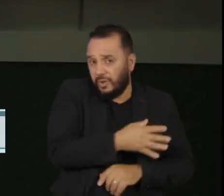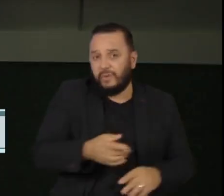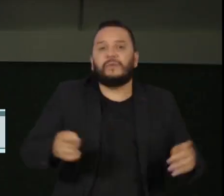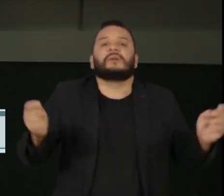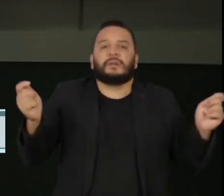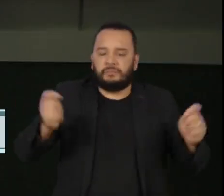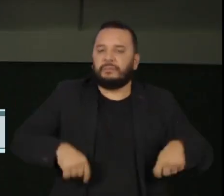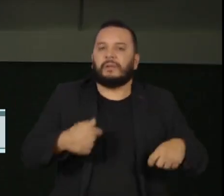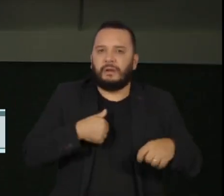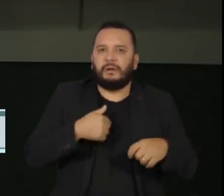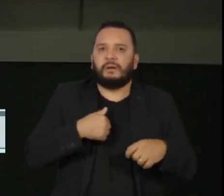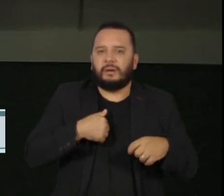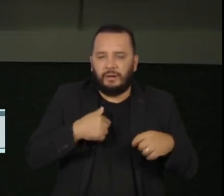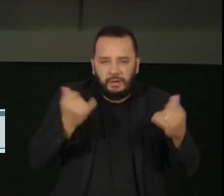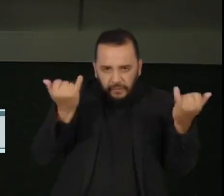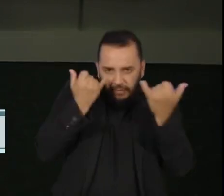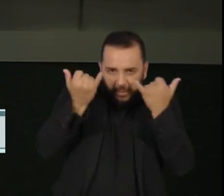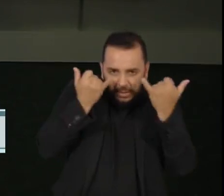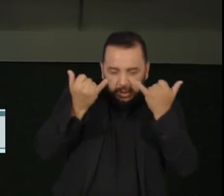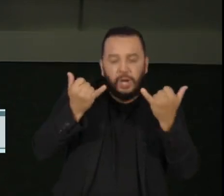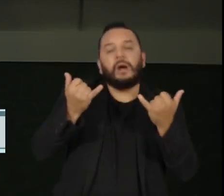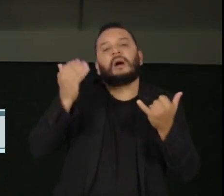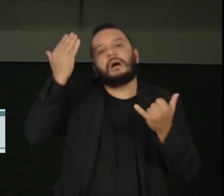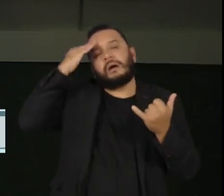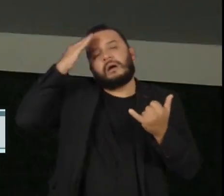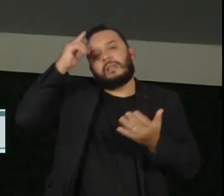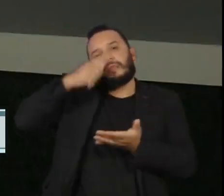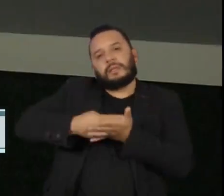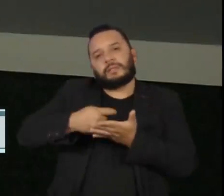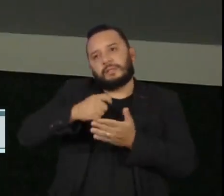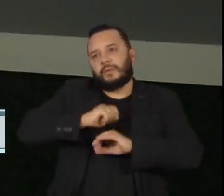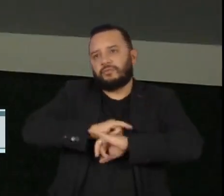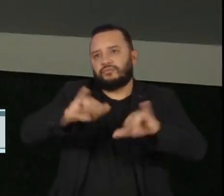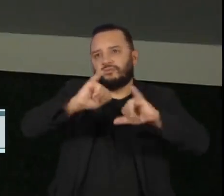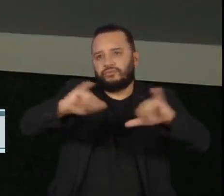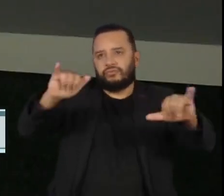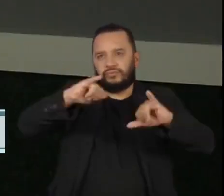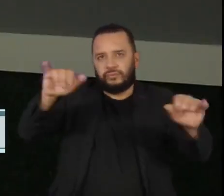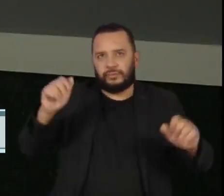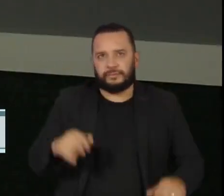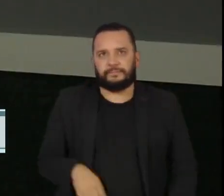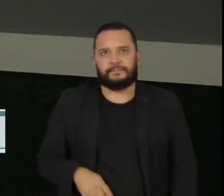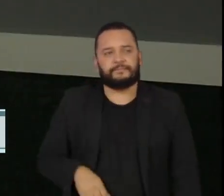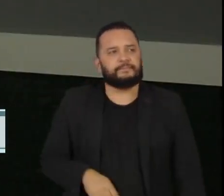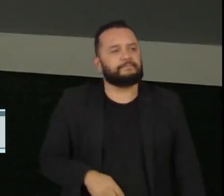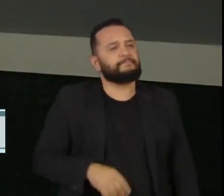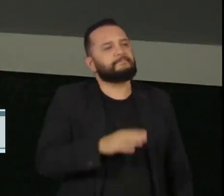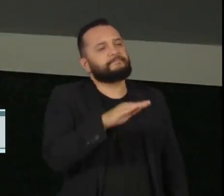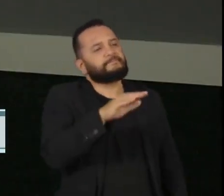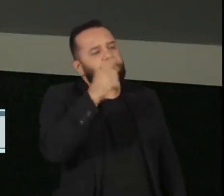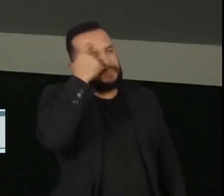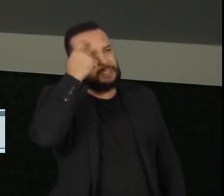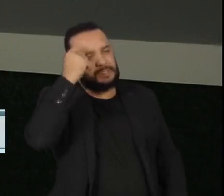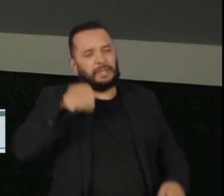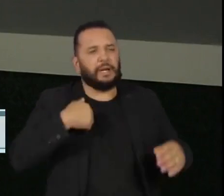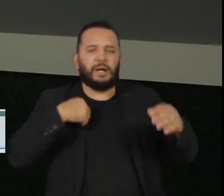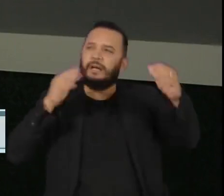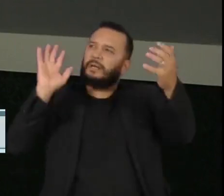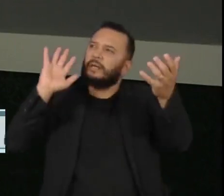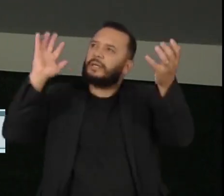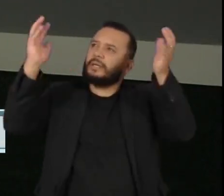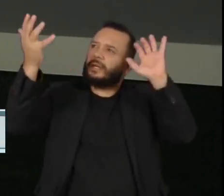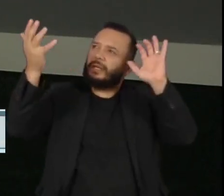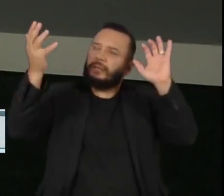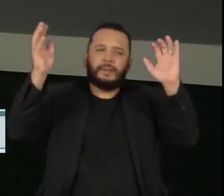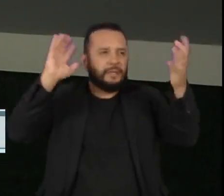melhor informação possível para uma tomada de decisão. É possível pensar num cenário em que a meteorologia tenha perto